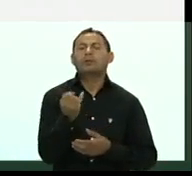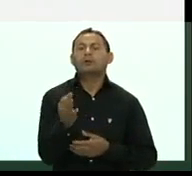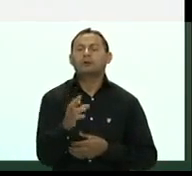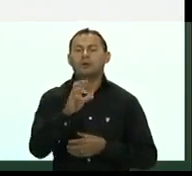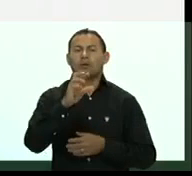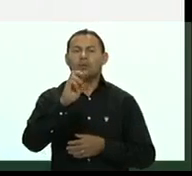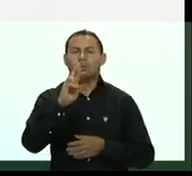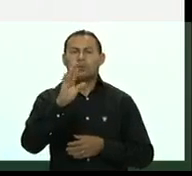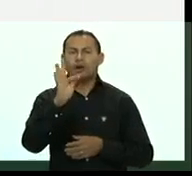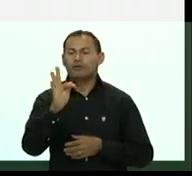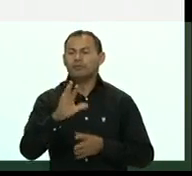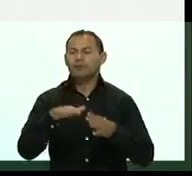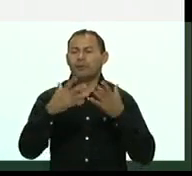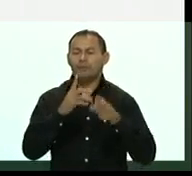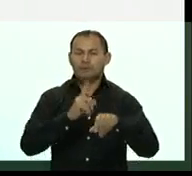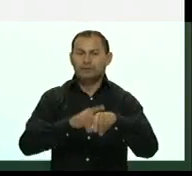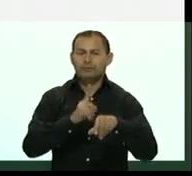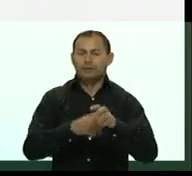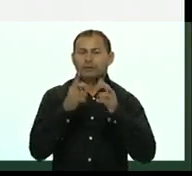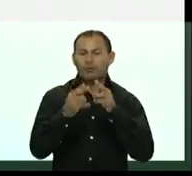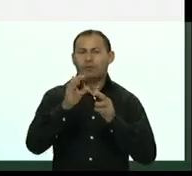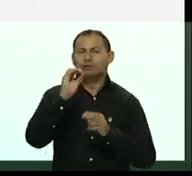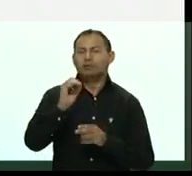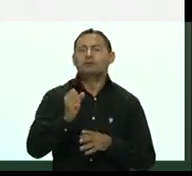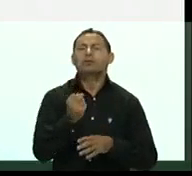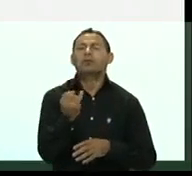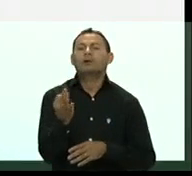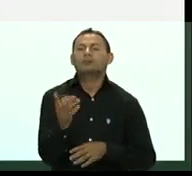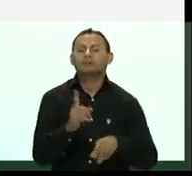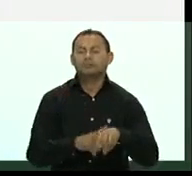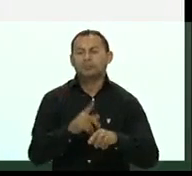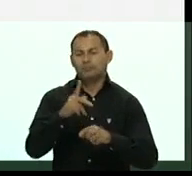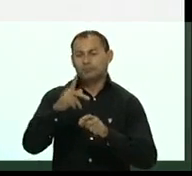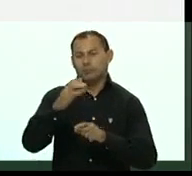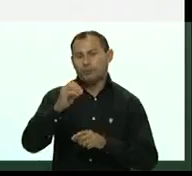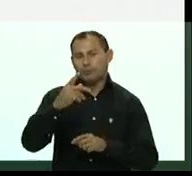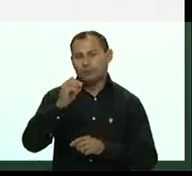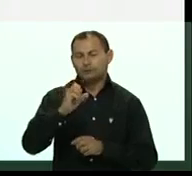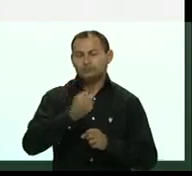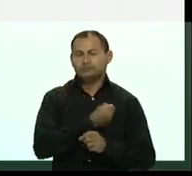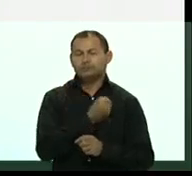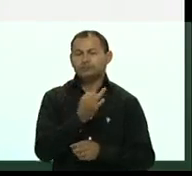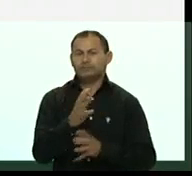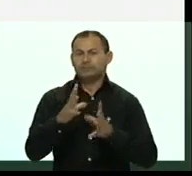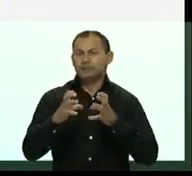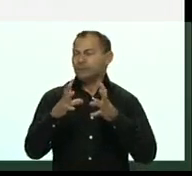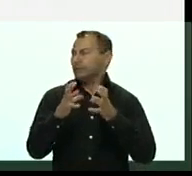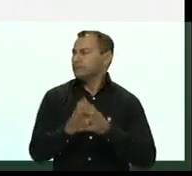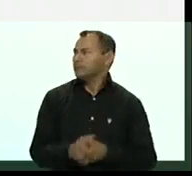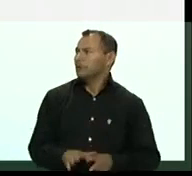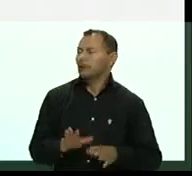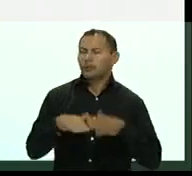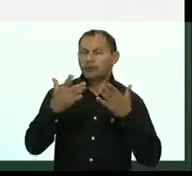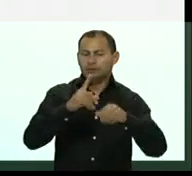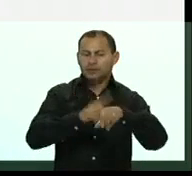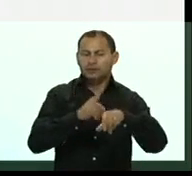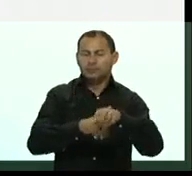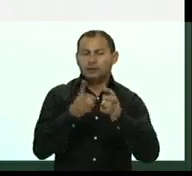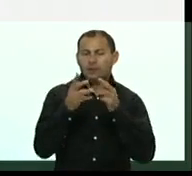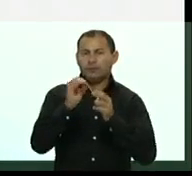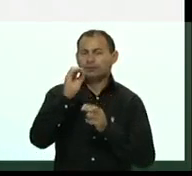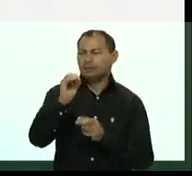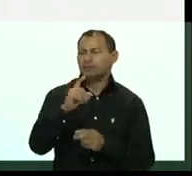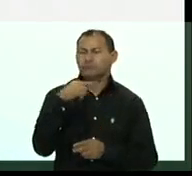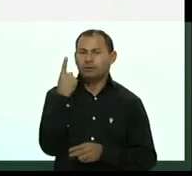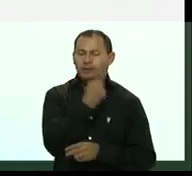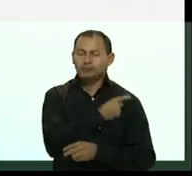o F quando o meu tempo for igual a 0? Então, a população, a quantidade de população dessas bactérias, quando o meu tempo é igual a 0,